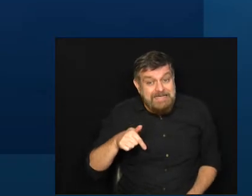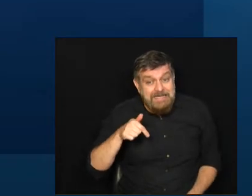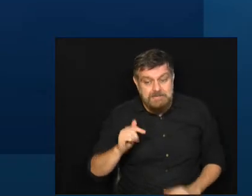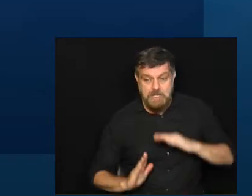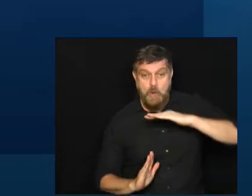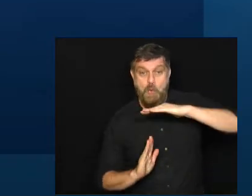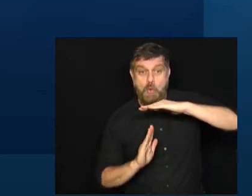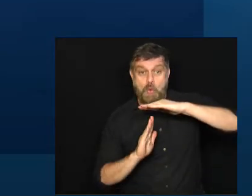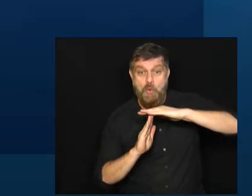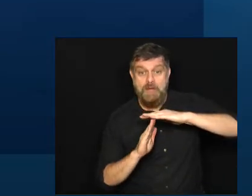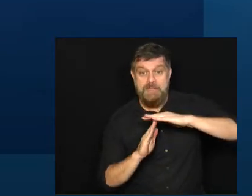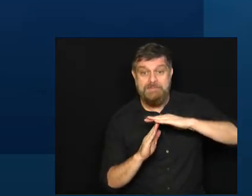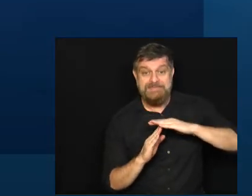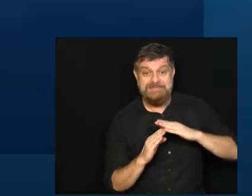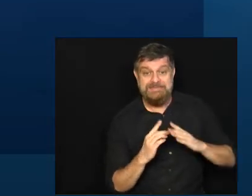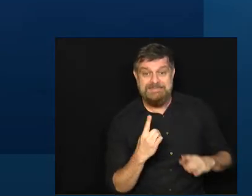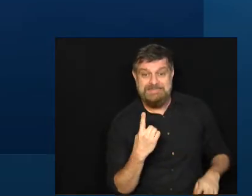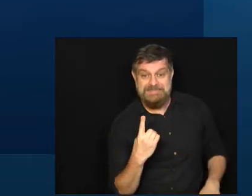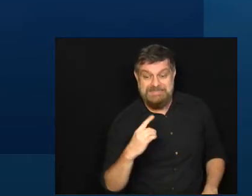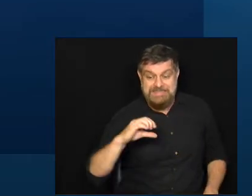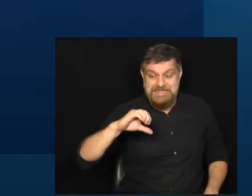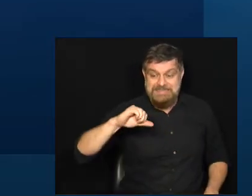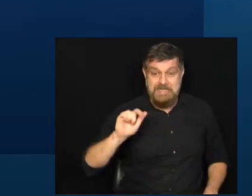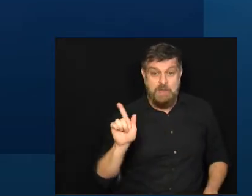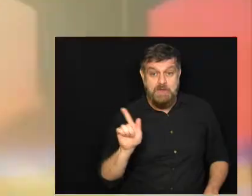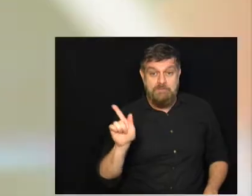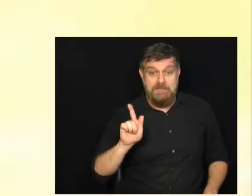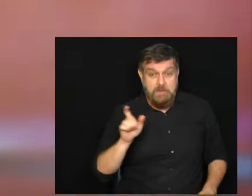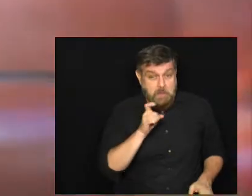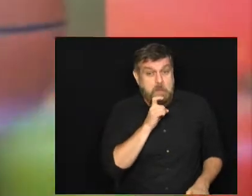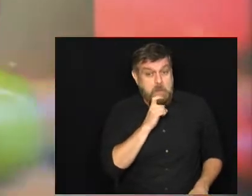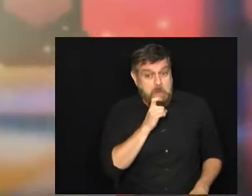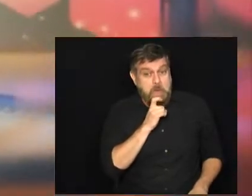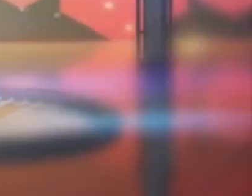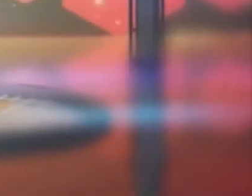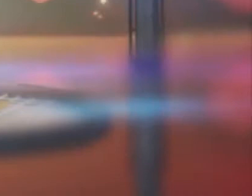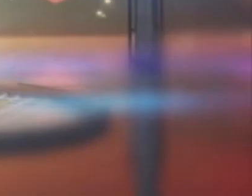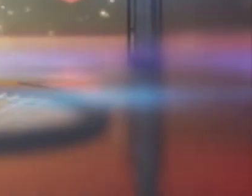a máxima não passa dos 19 graus.